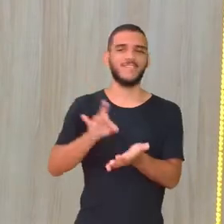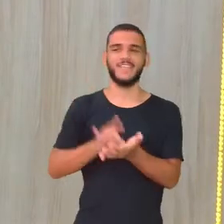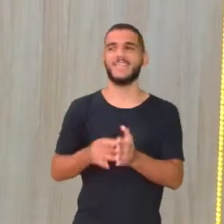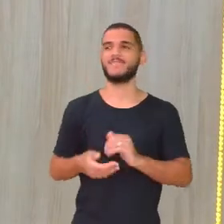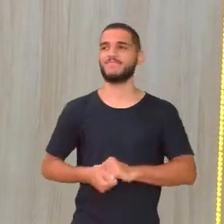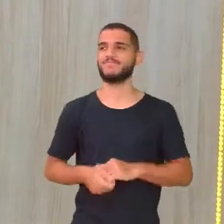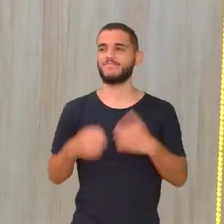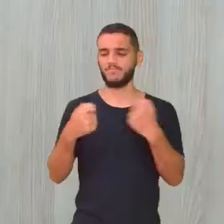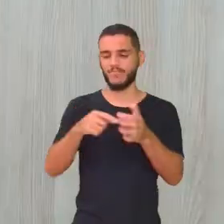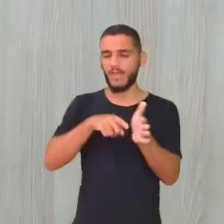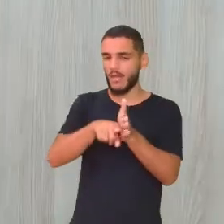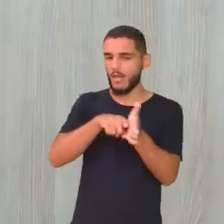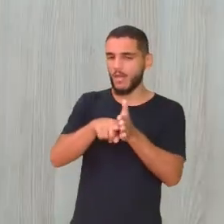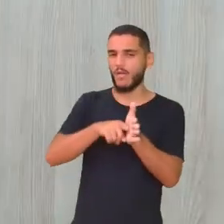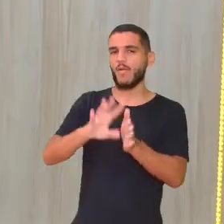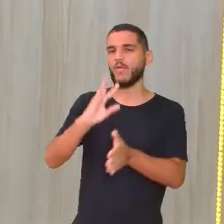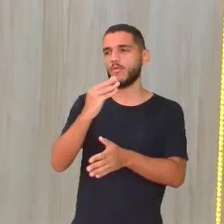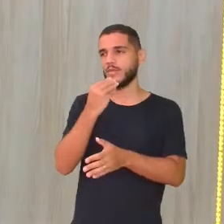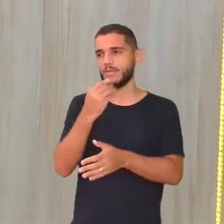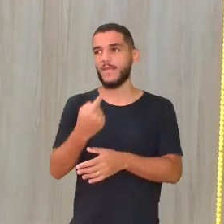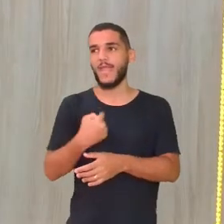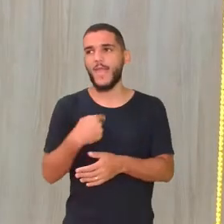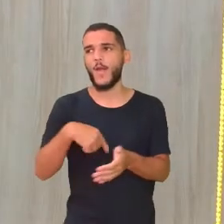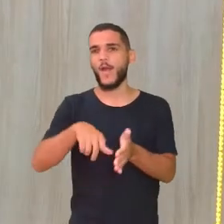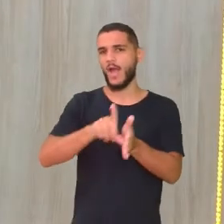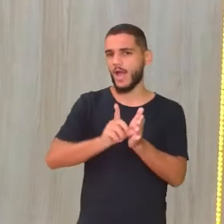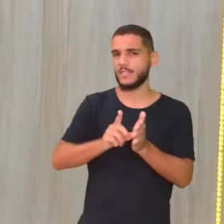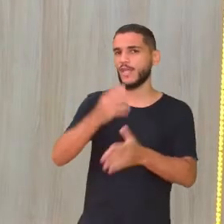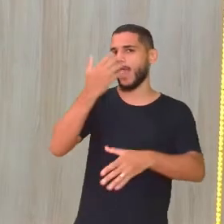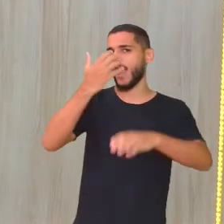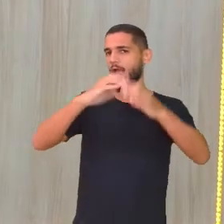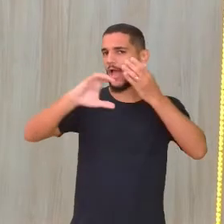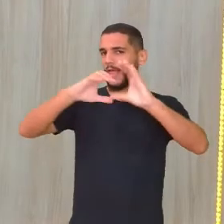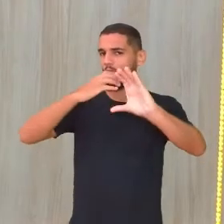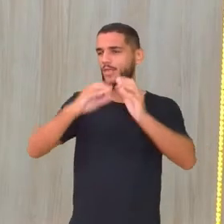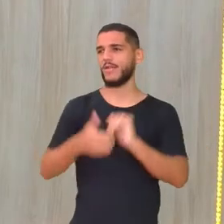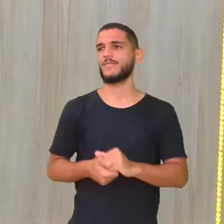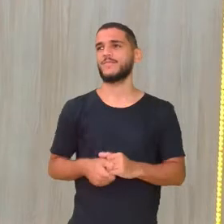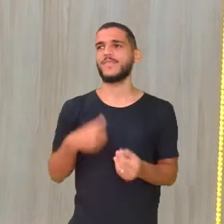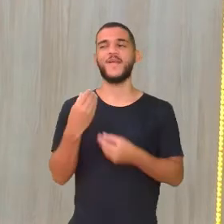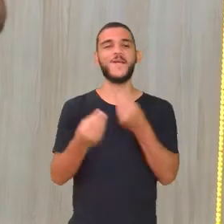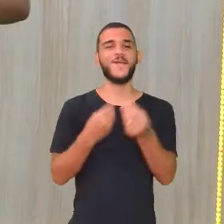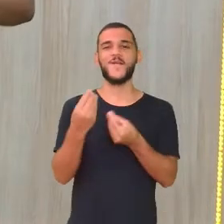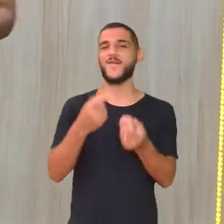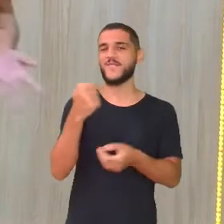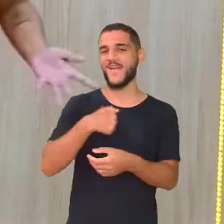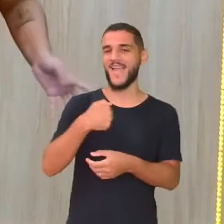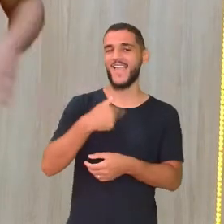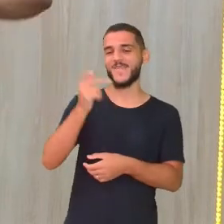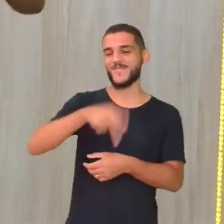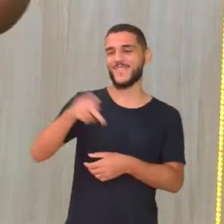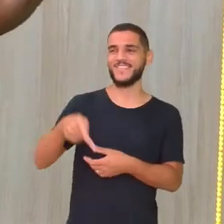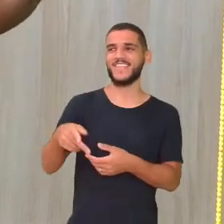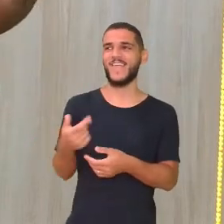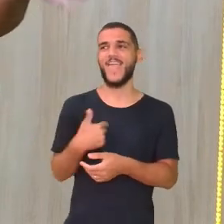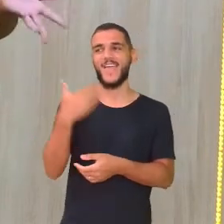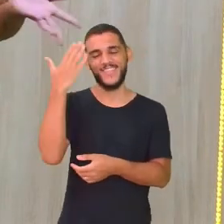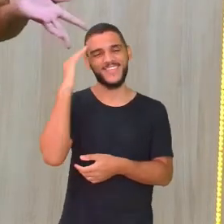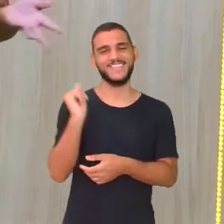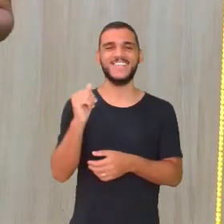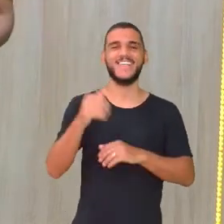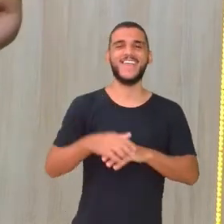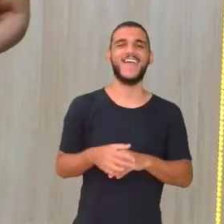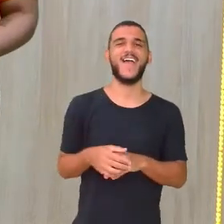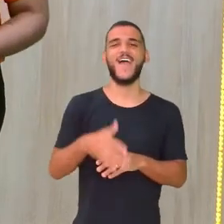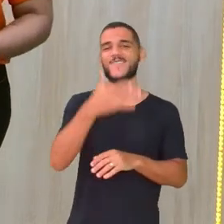Professora Em conhecimento. E eu que queria ser cantora. Olha Como aí. foi que eu acabei sendo professora Camille? Eu não sei, a gente não sabe. Ah, cara de